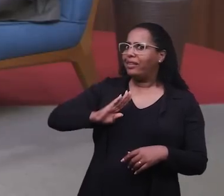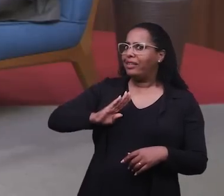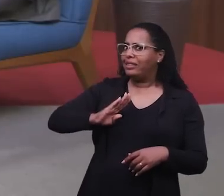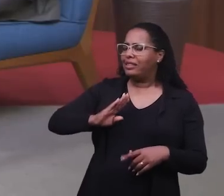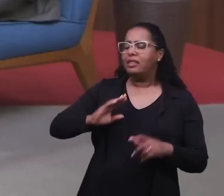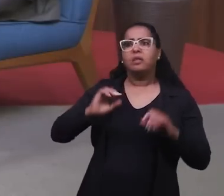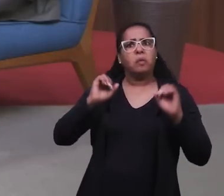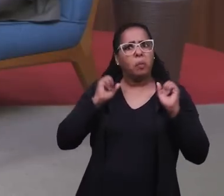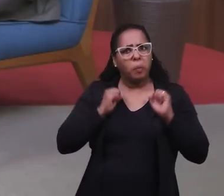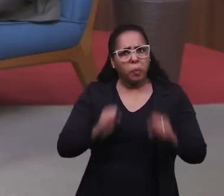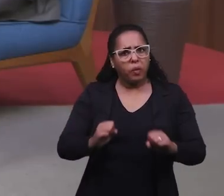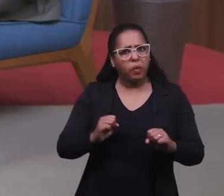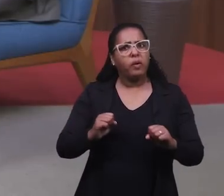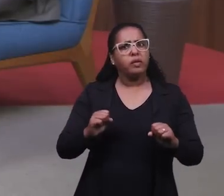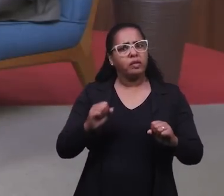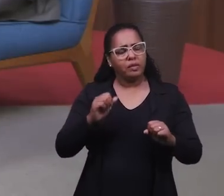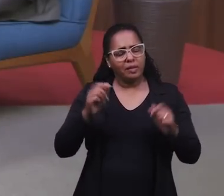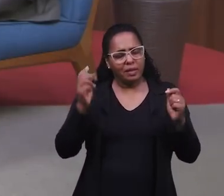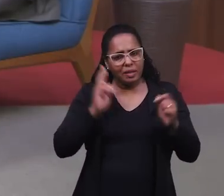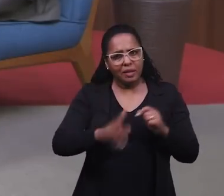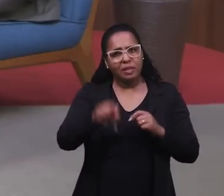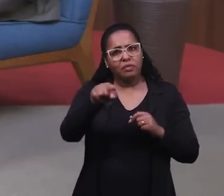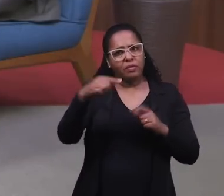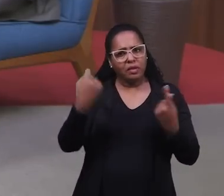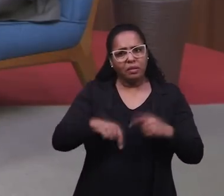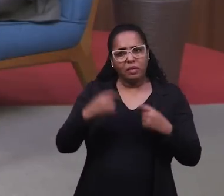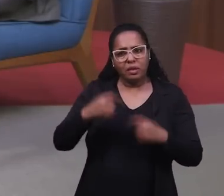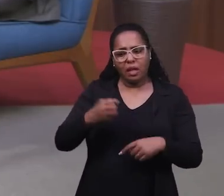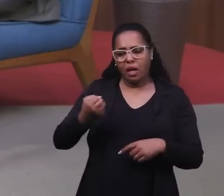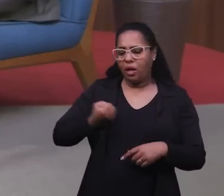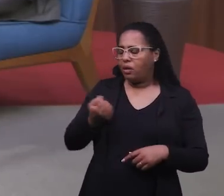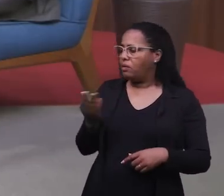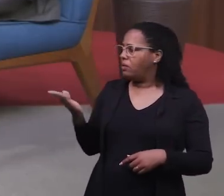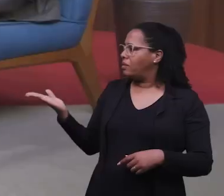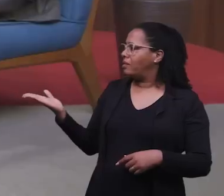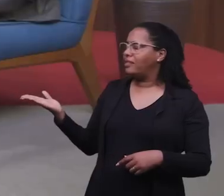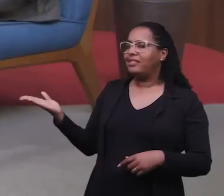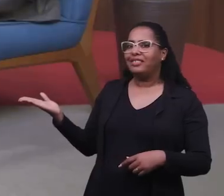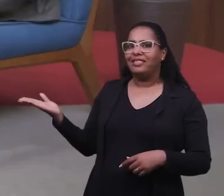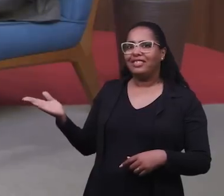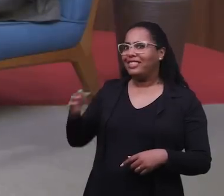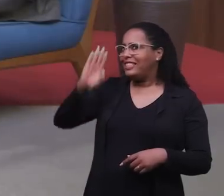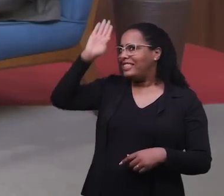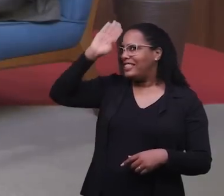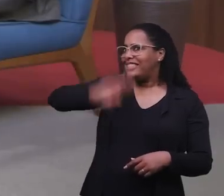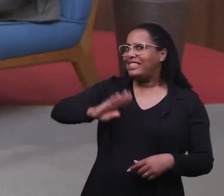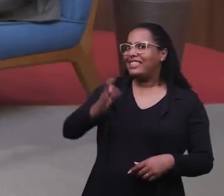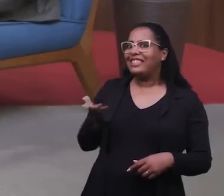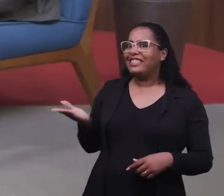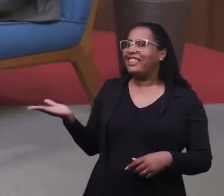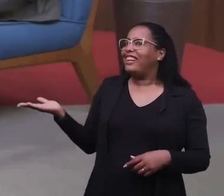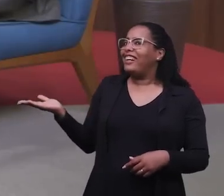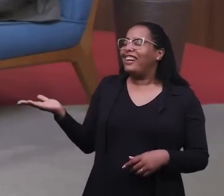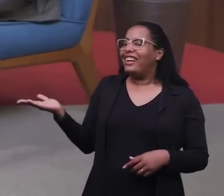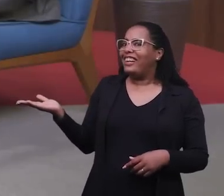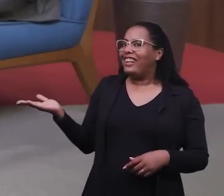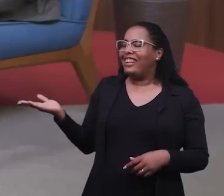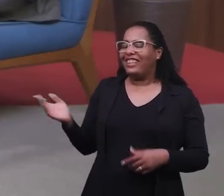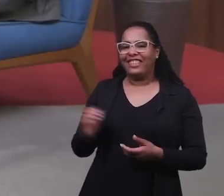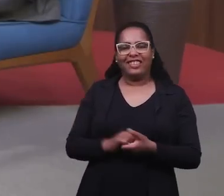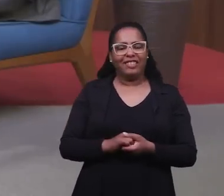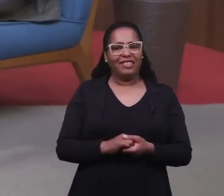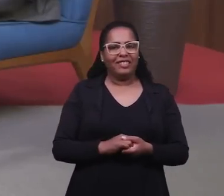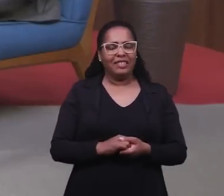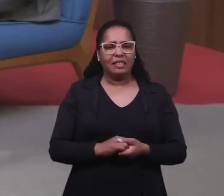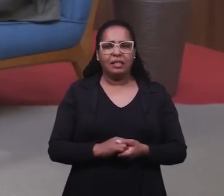gratuita e você pode fazer sempre que precisar. O número é esse que está aparecendo aí na tela, 0800 707